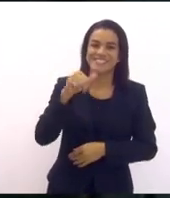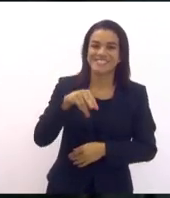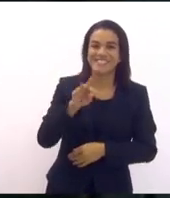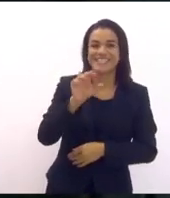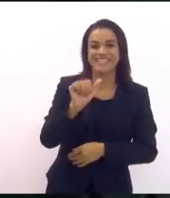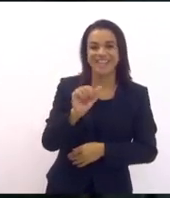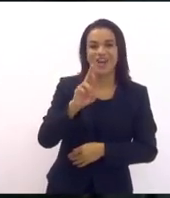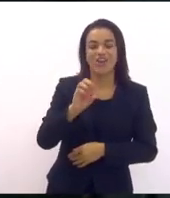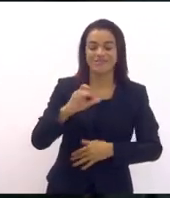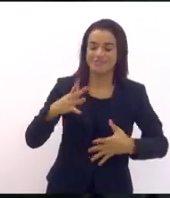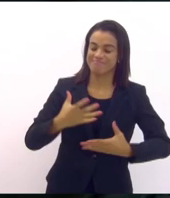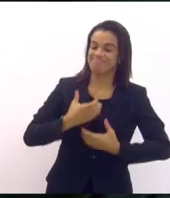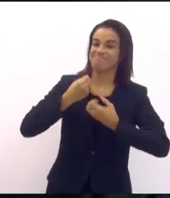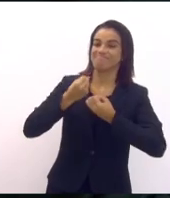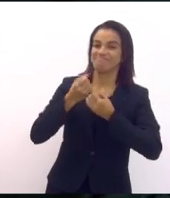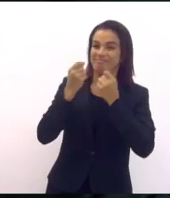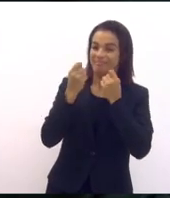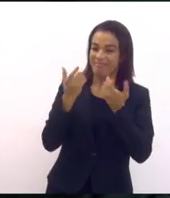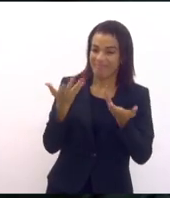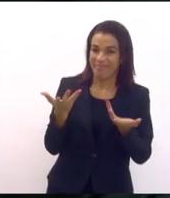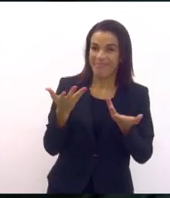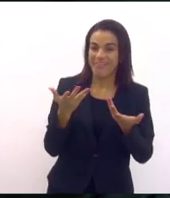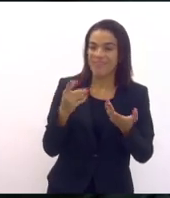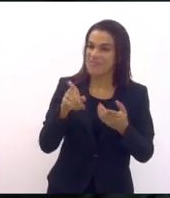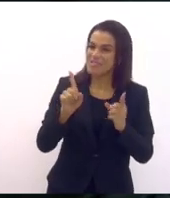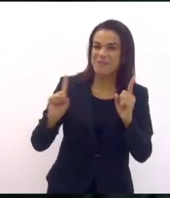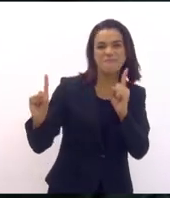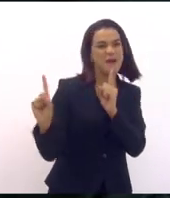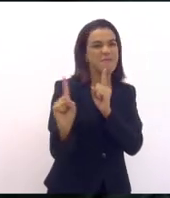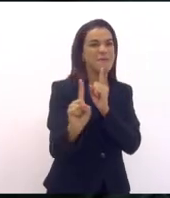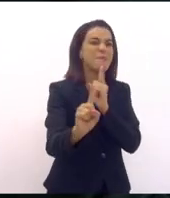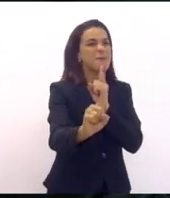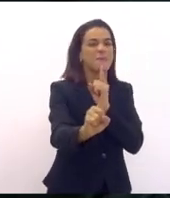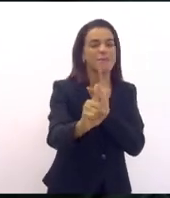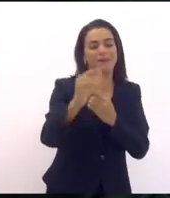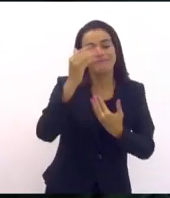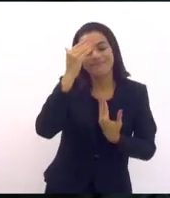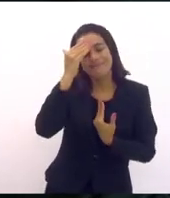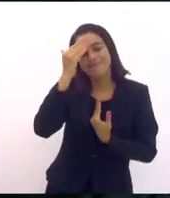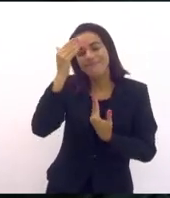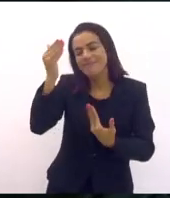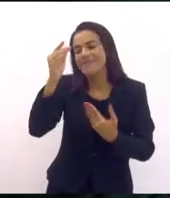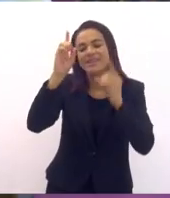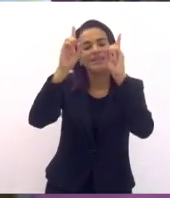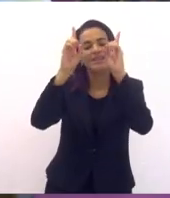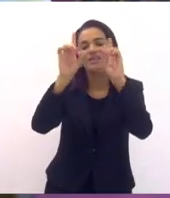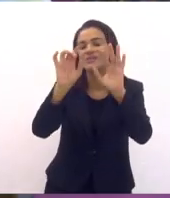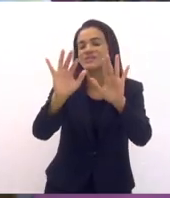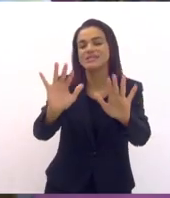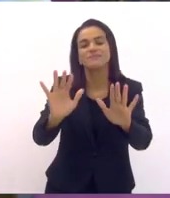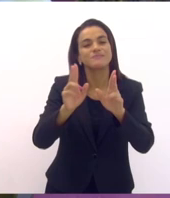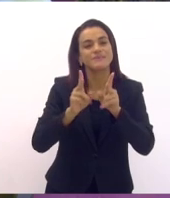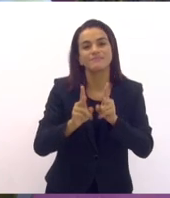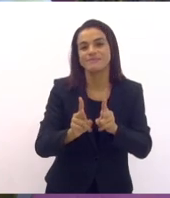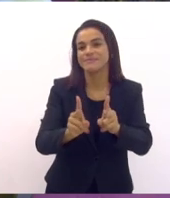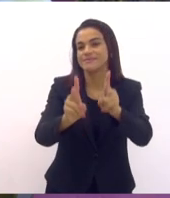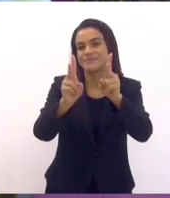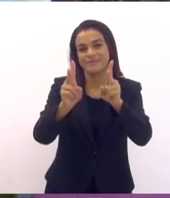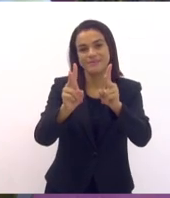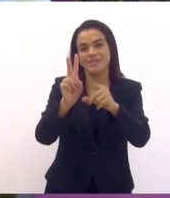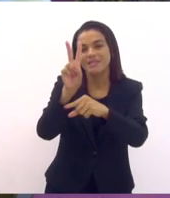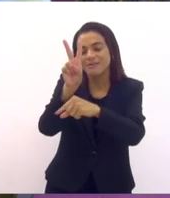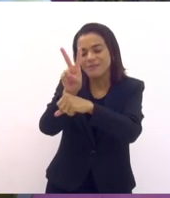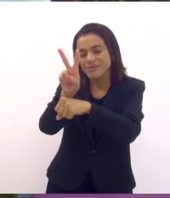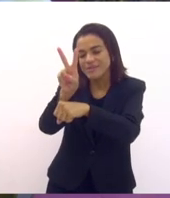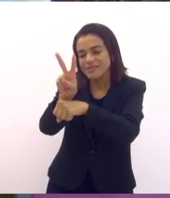me surpreendeu você saiu na frente muito obrigado que Deus te abençoe sempre que mantenha